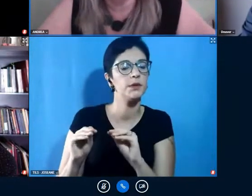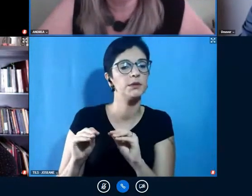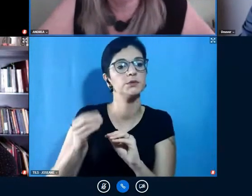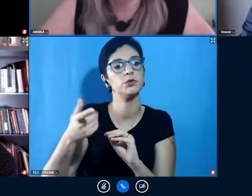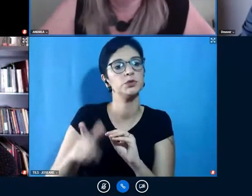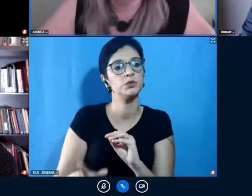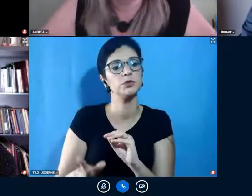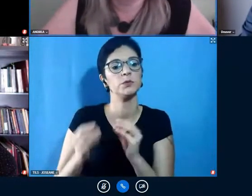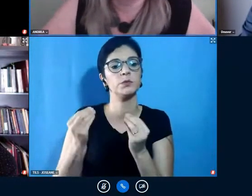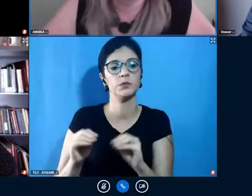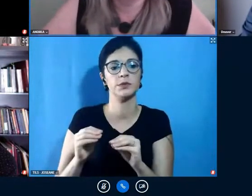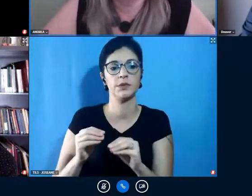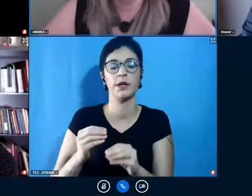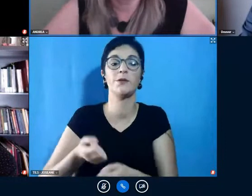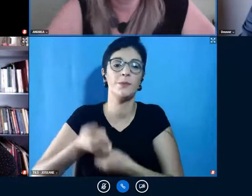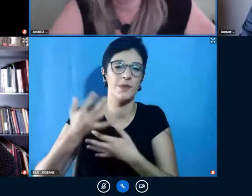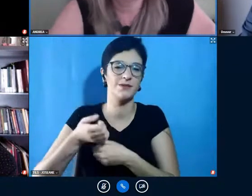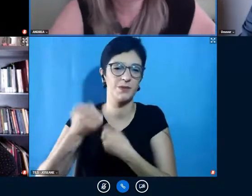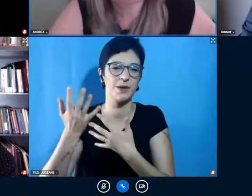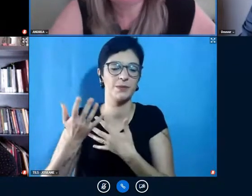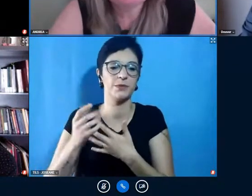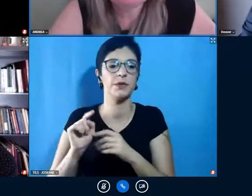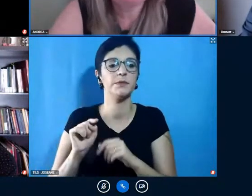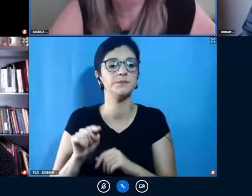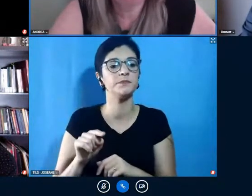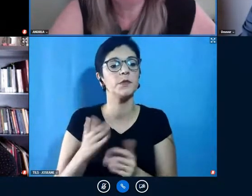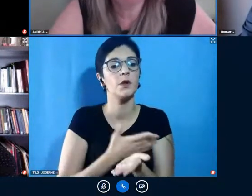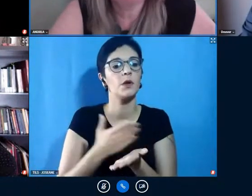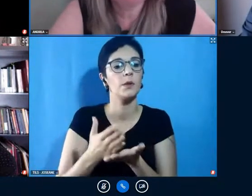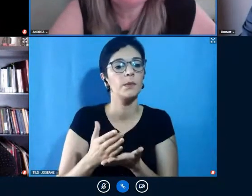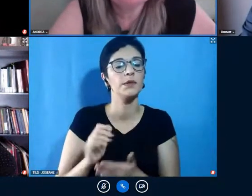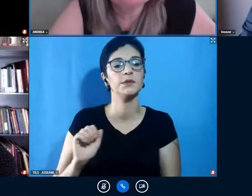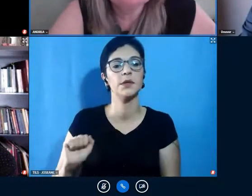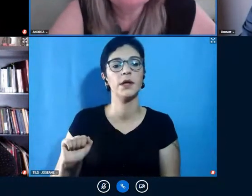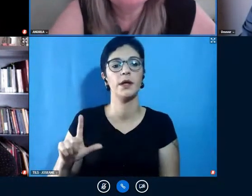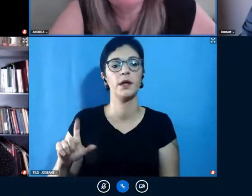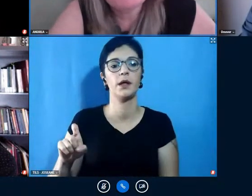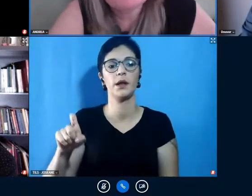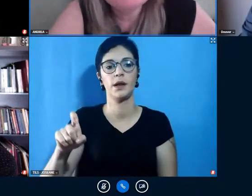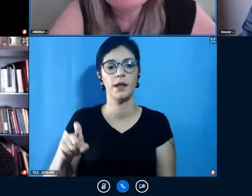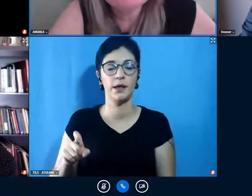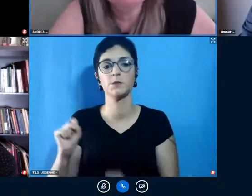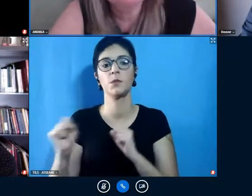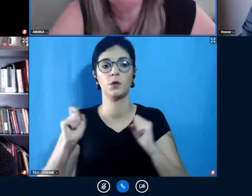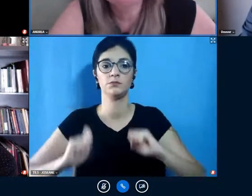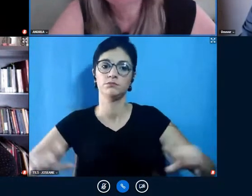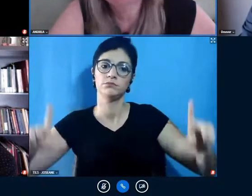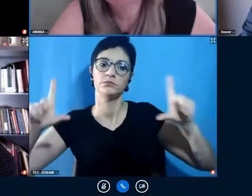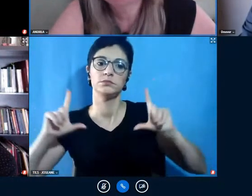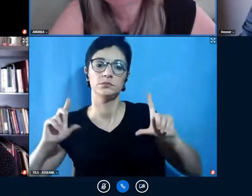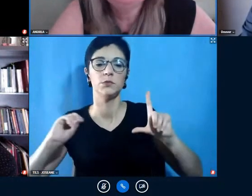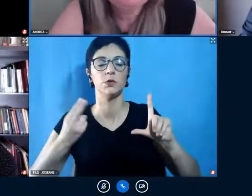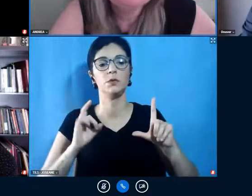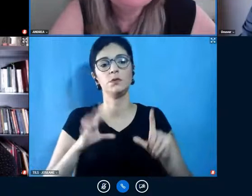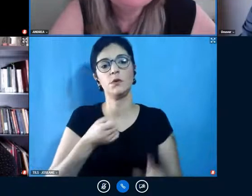novo, mais embaixo no chat. Então, a gente vai começar com o Alex, que pode abrir a sua câmera ou o áudio para